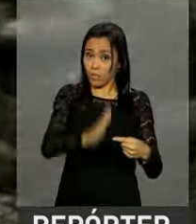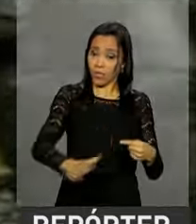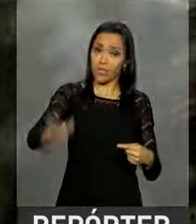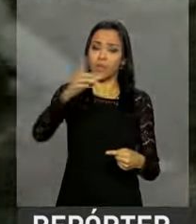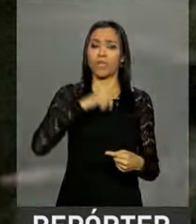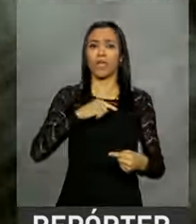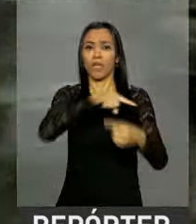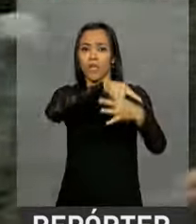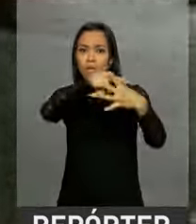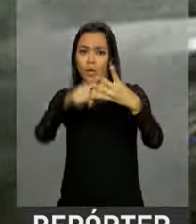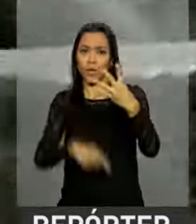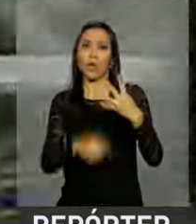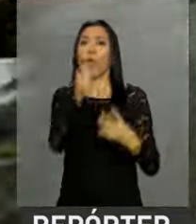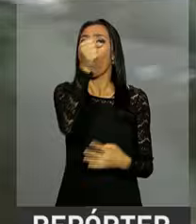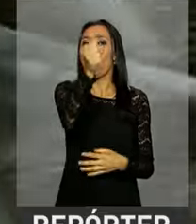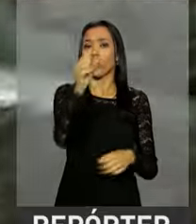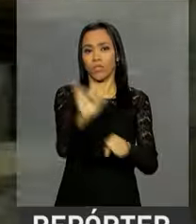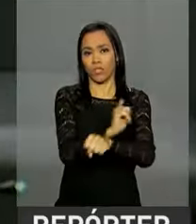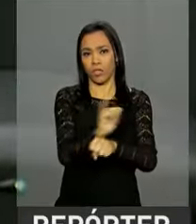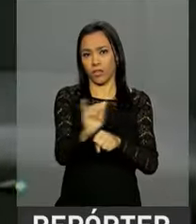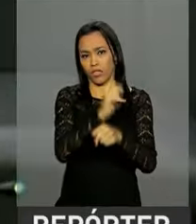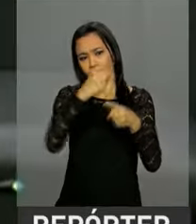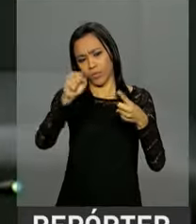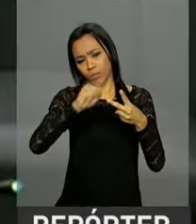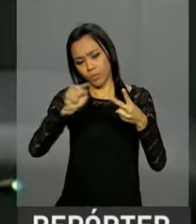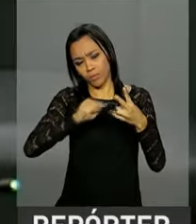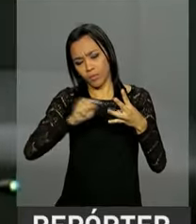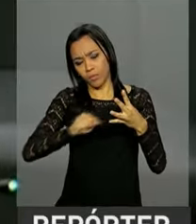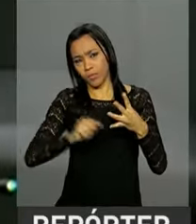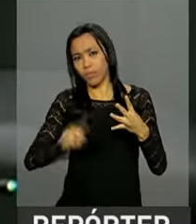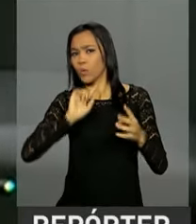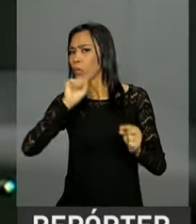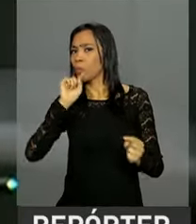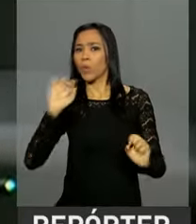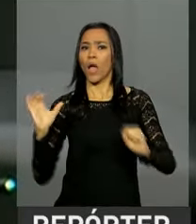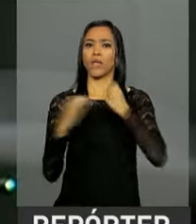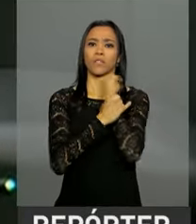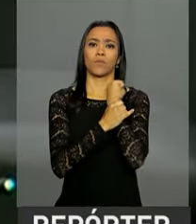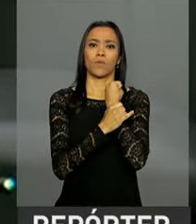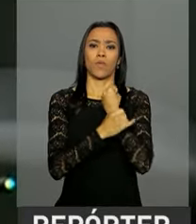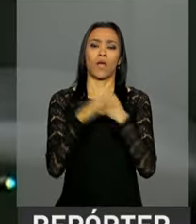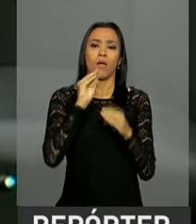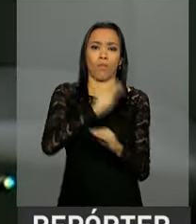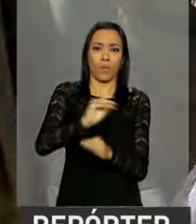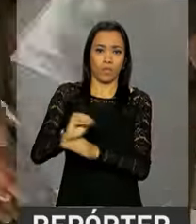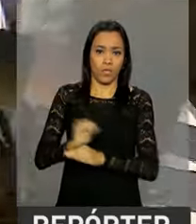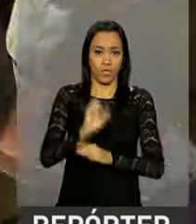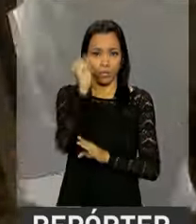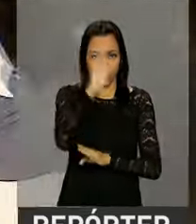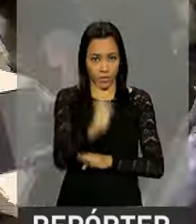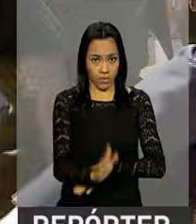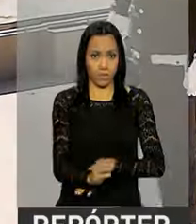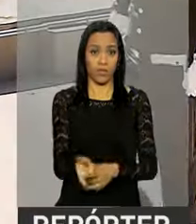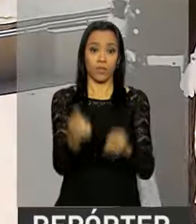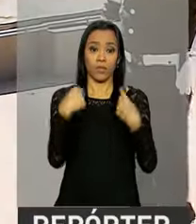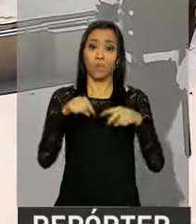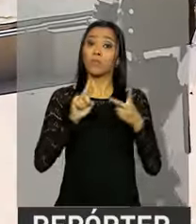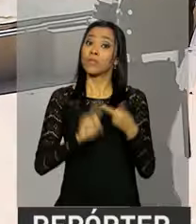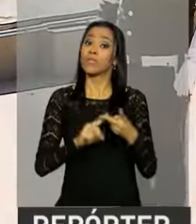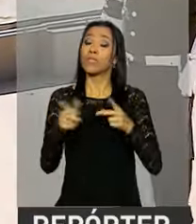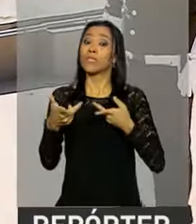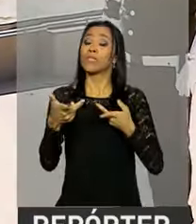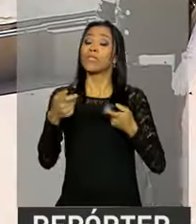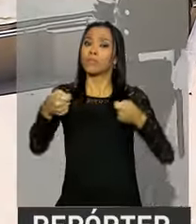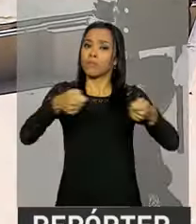objetivos e 18 estratégias. Entre essas metas está a garantia da soberania brasileira, além de contribuir para a